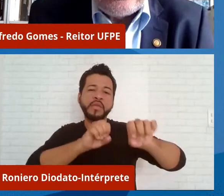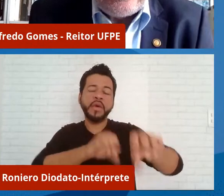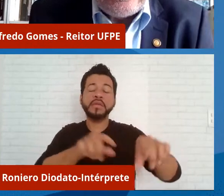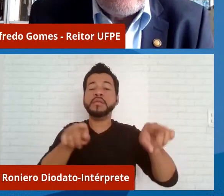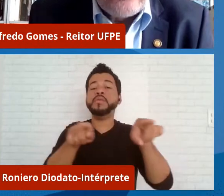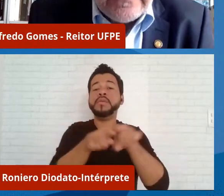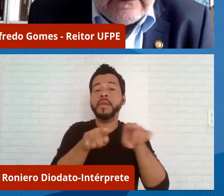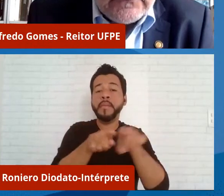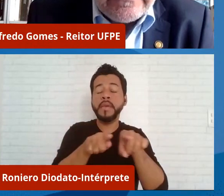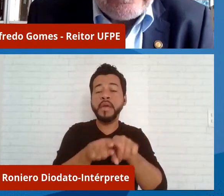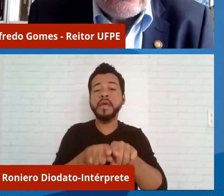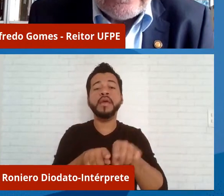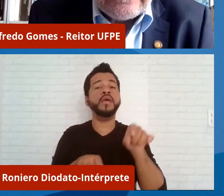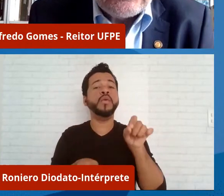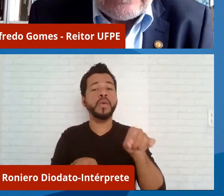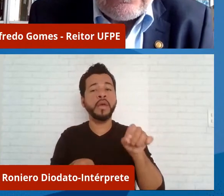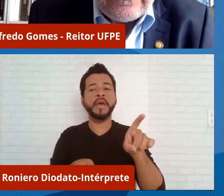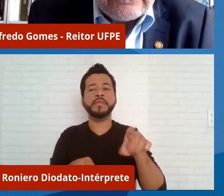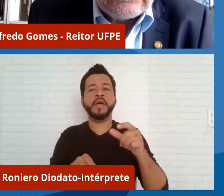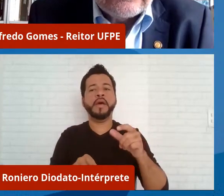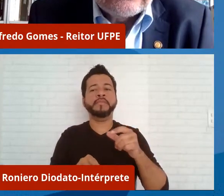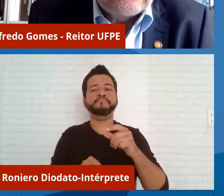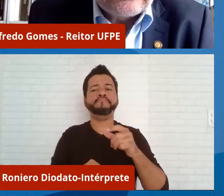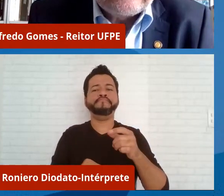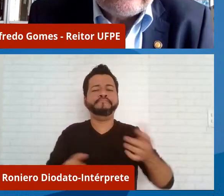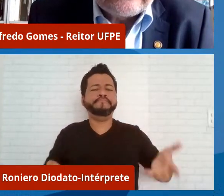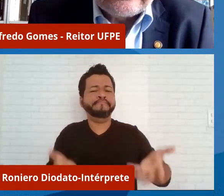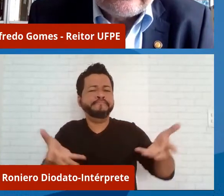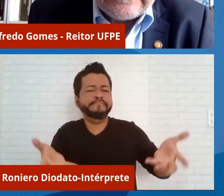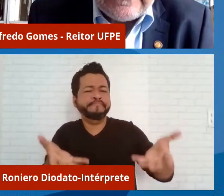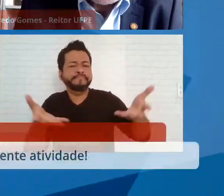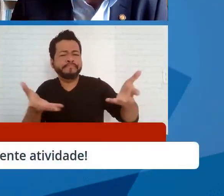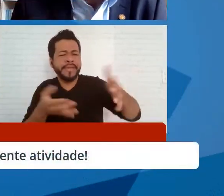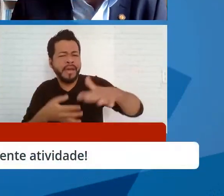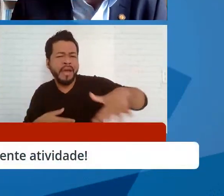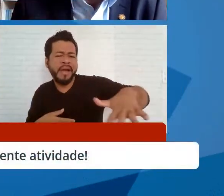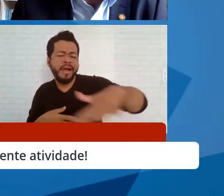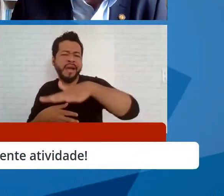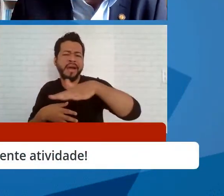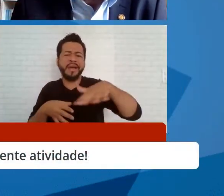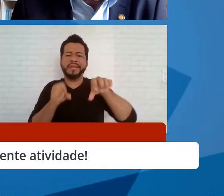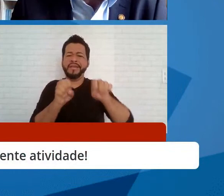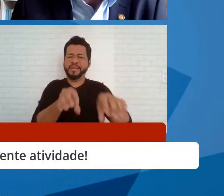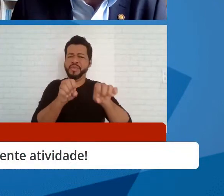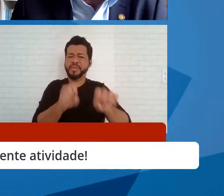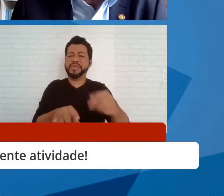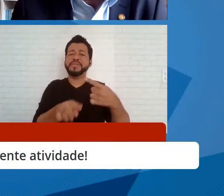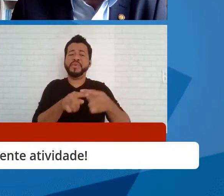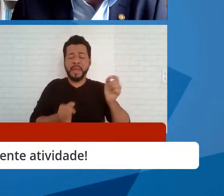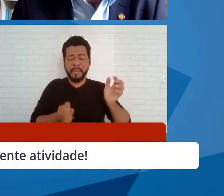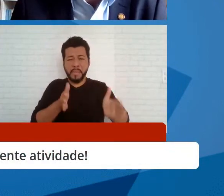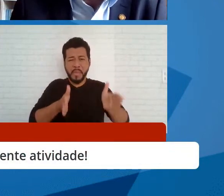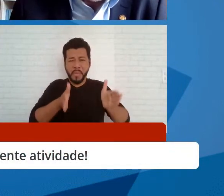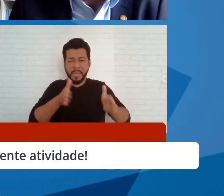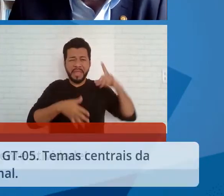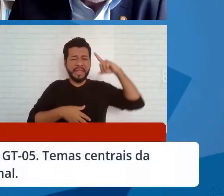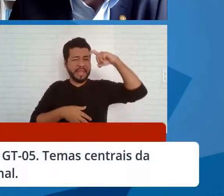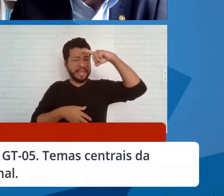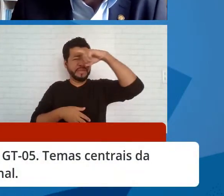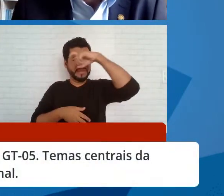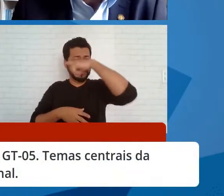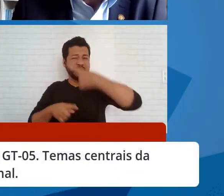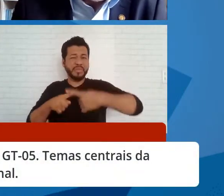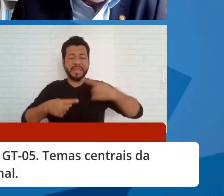posicionar o campo, né? O campo está vivendo digamos, um momento muito difícil do ponto de vista da